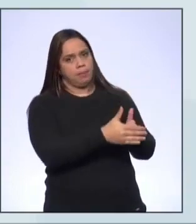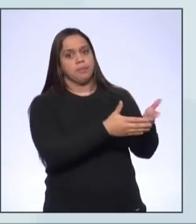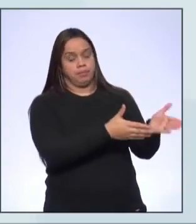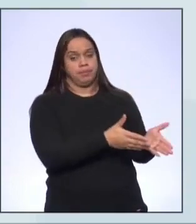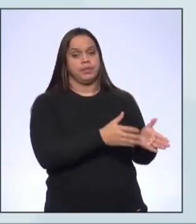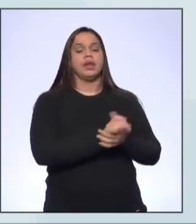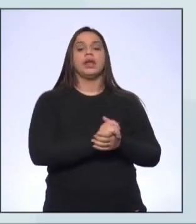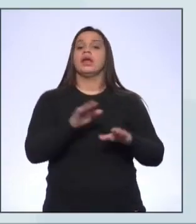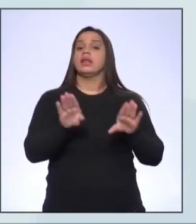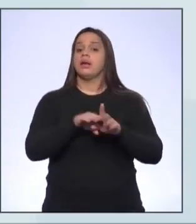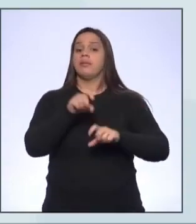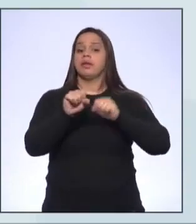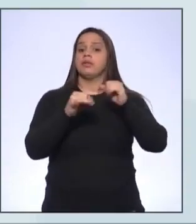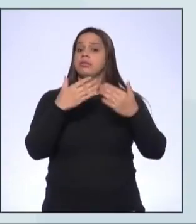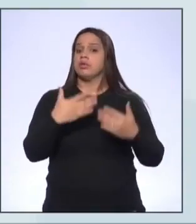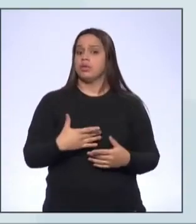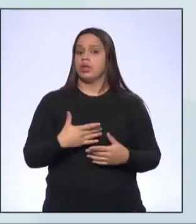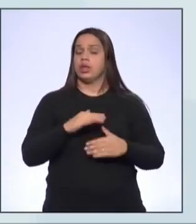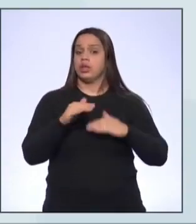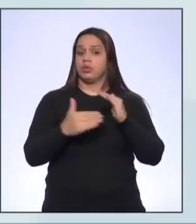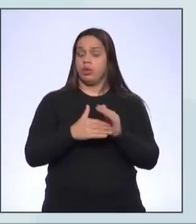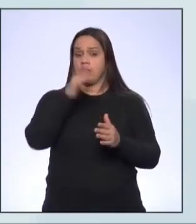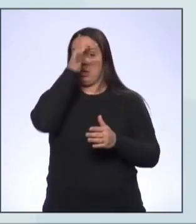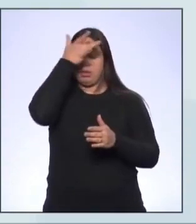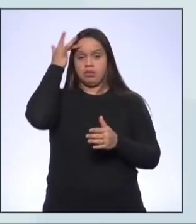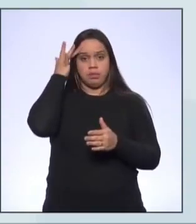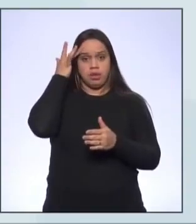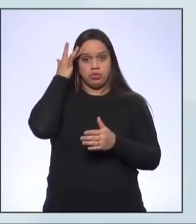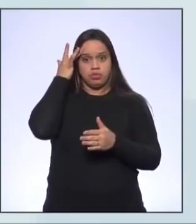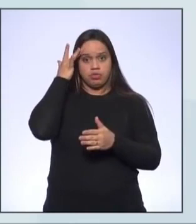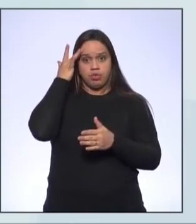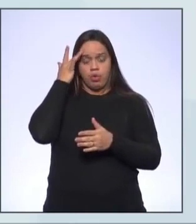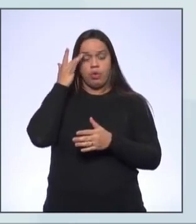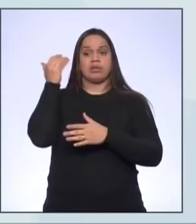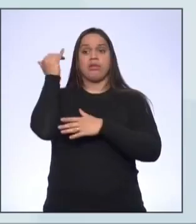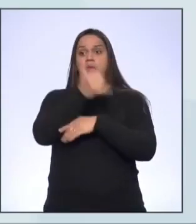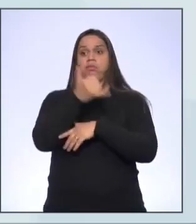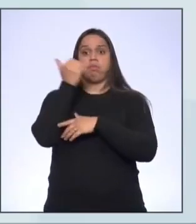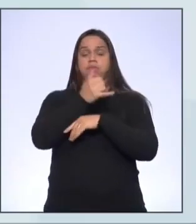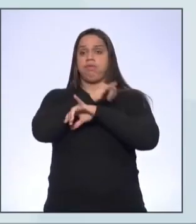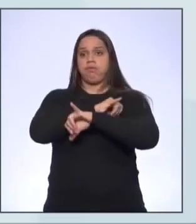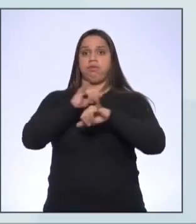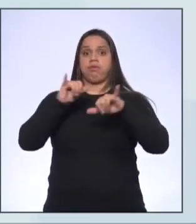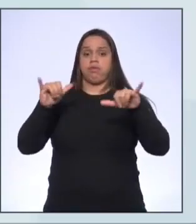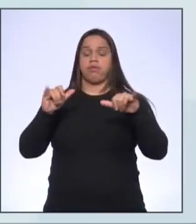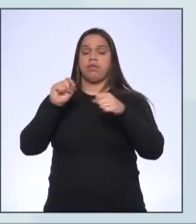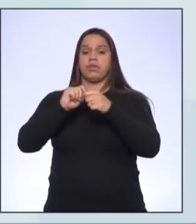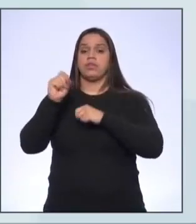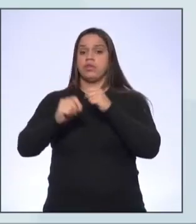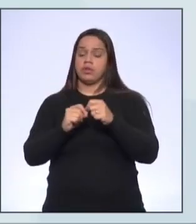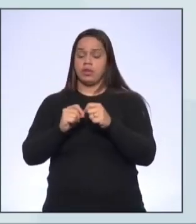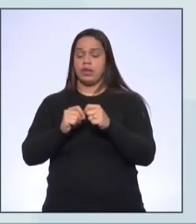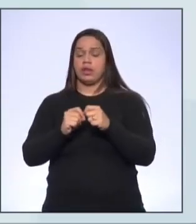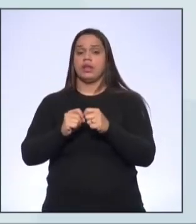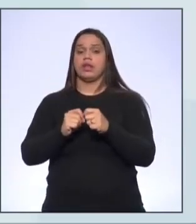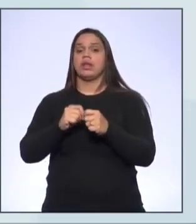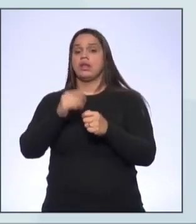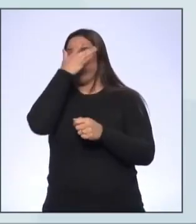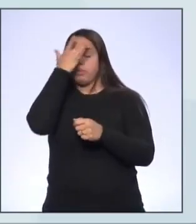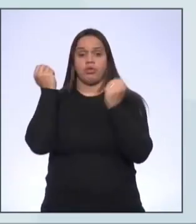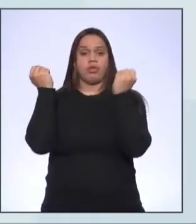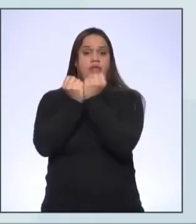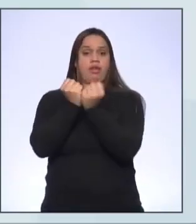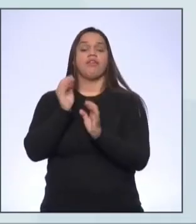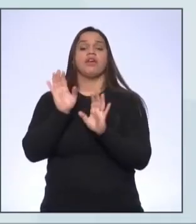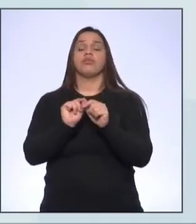ainda alerta que essa posição dos ativistas poderia causar uma falta de incentivo às pesquisas no país. E conclui, a prática